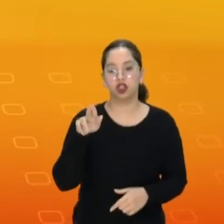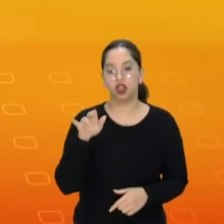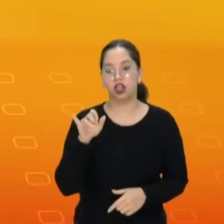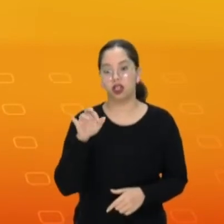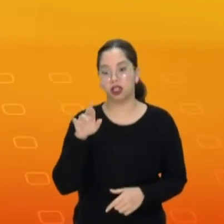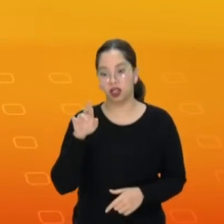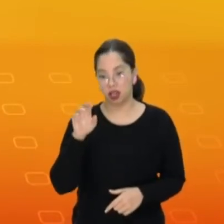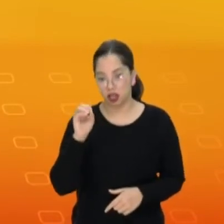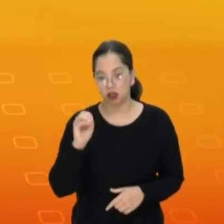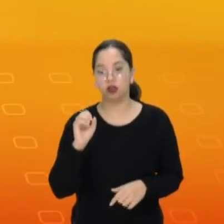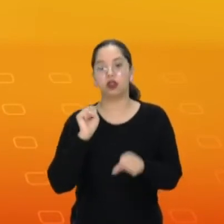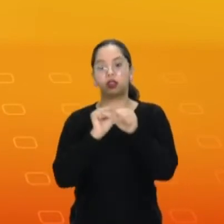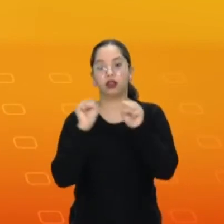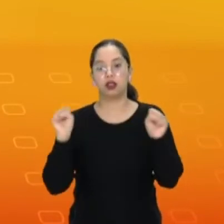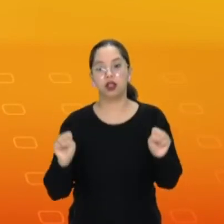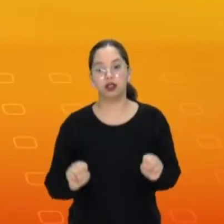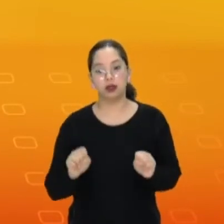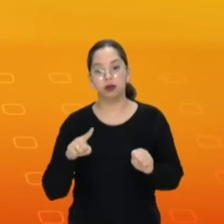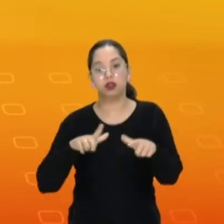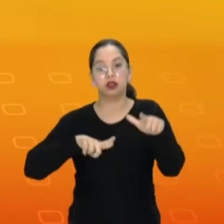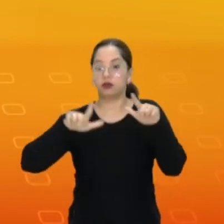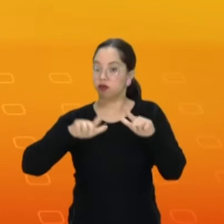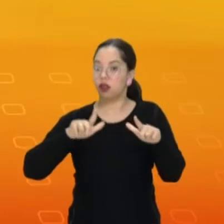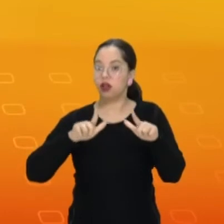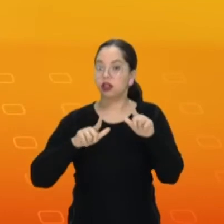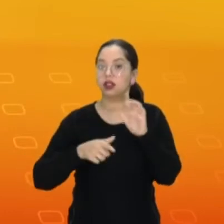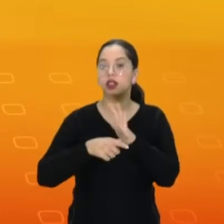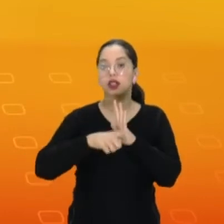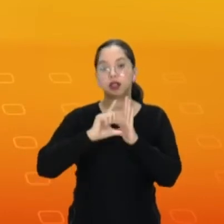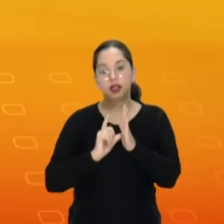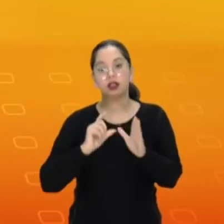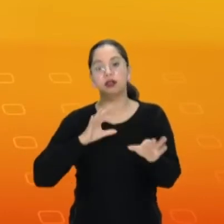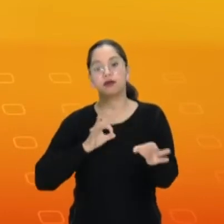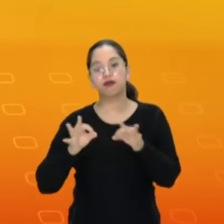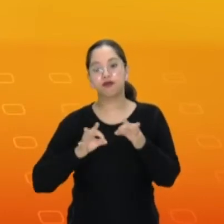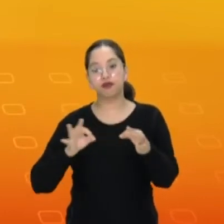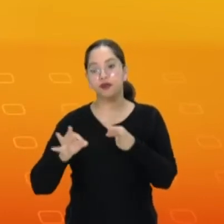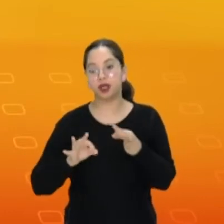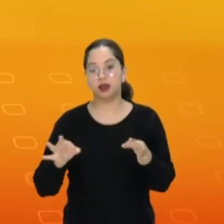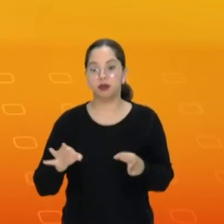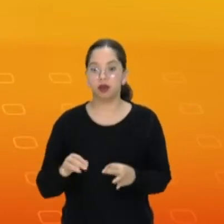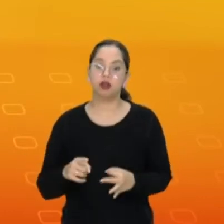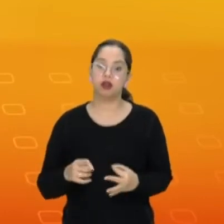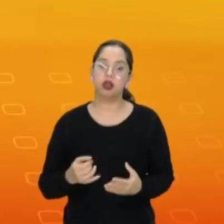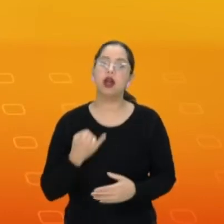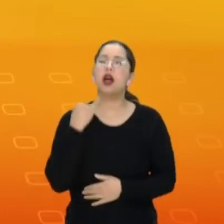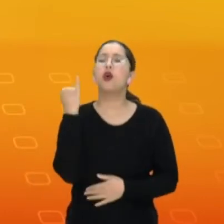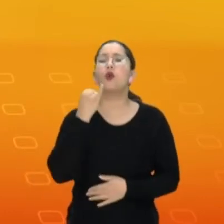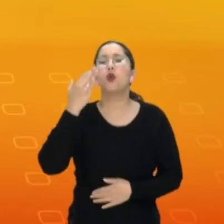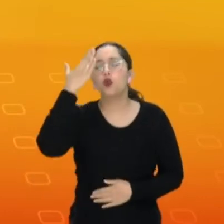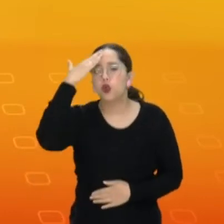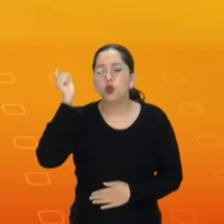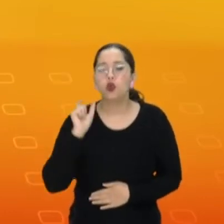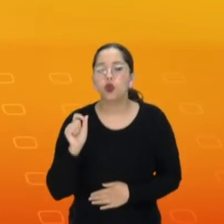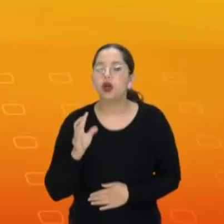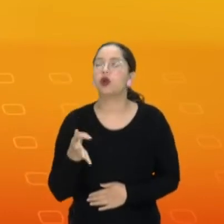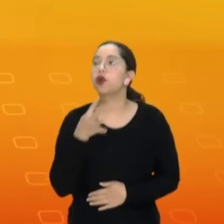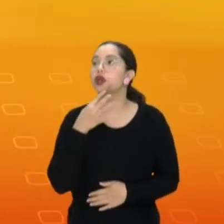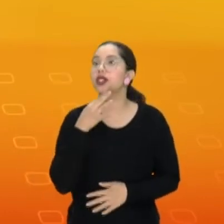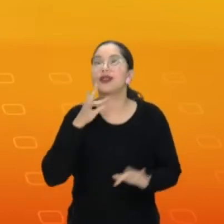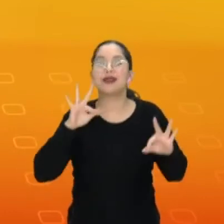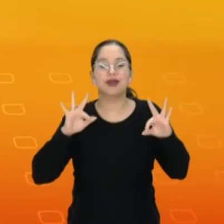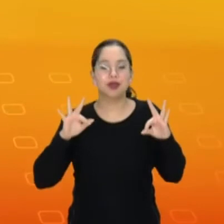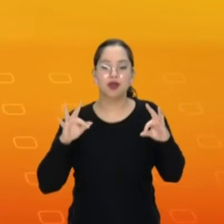their misturado de vocs lá em cima Então o que aquele que que é importante Ele sabe ele conhecer bem tô desse ambiente né para